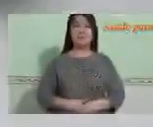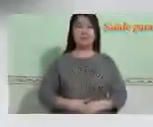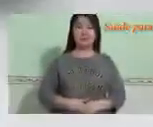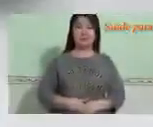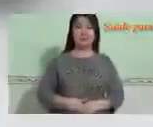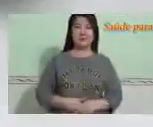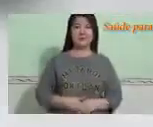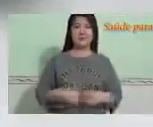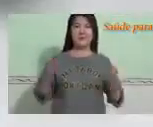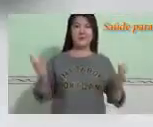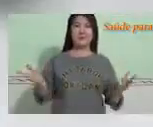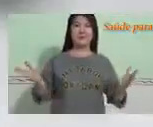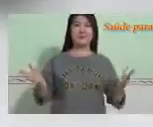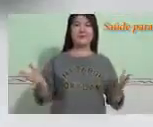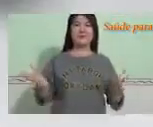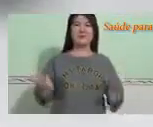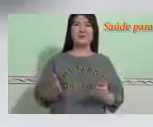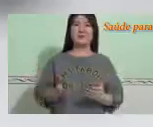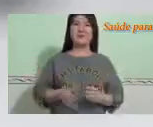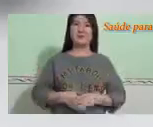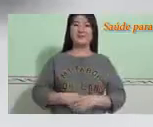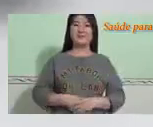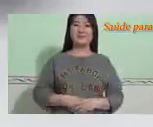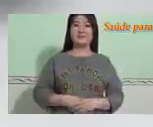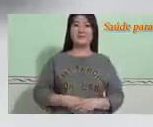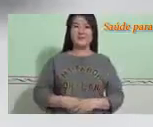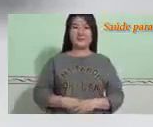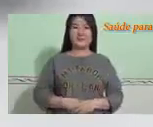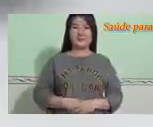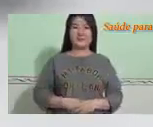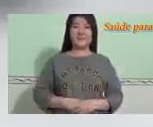de ouvidos, vírgula, DOGE acento circunflexo